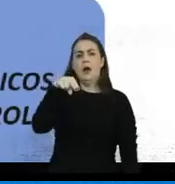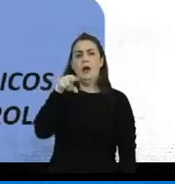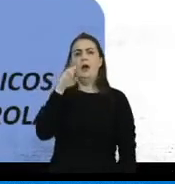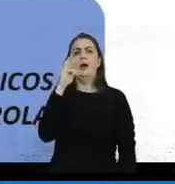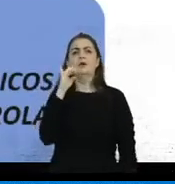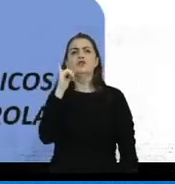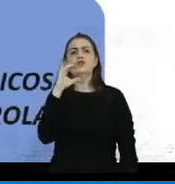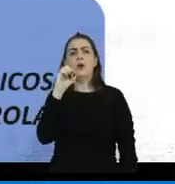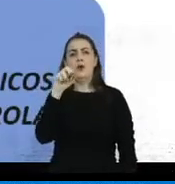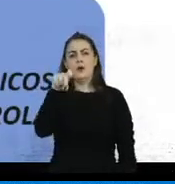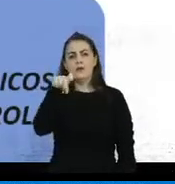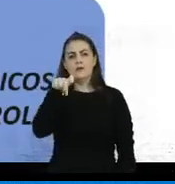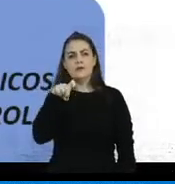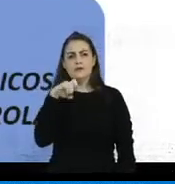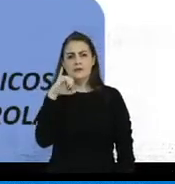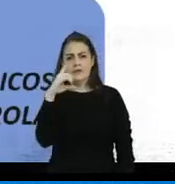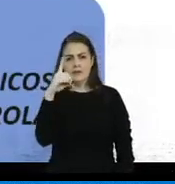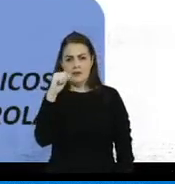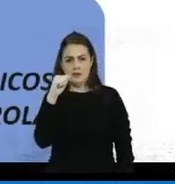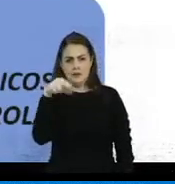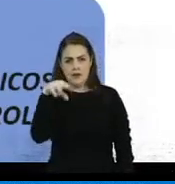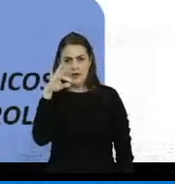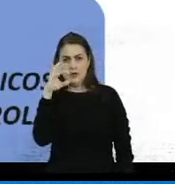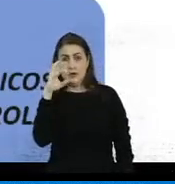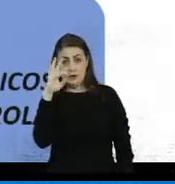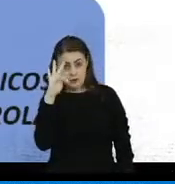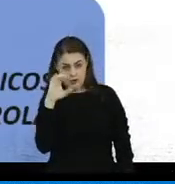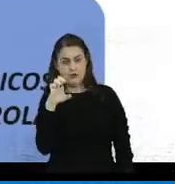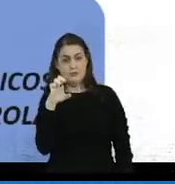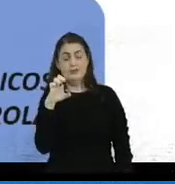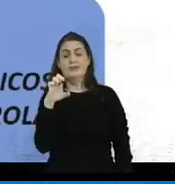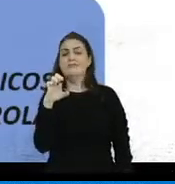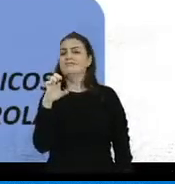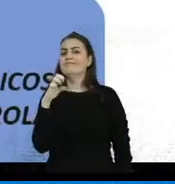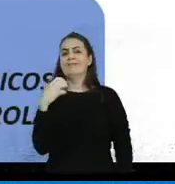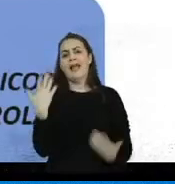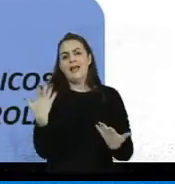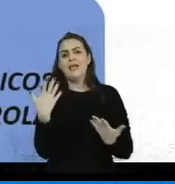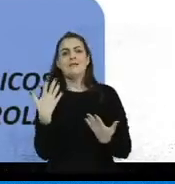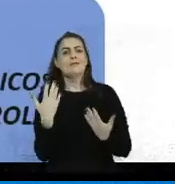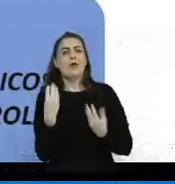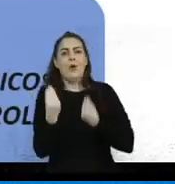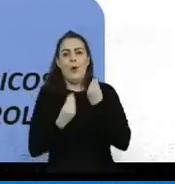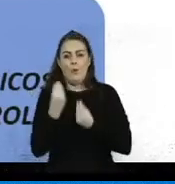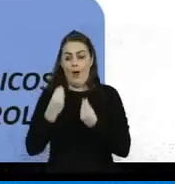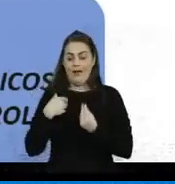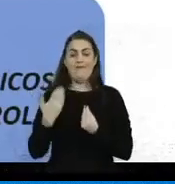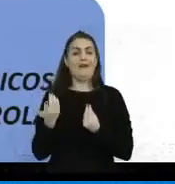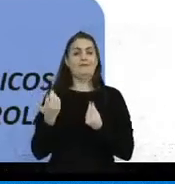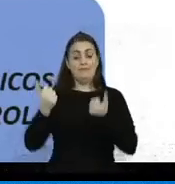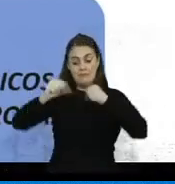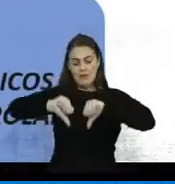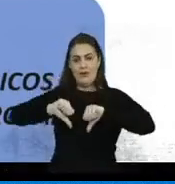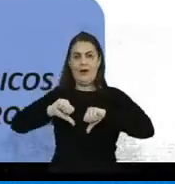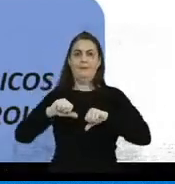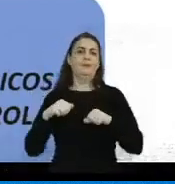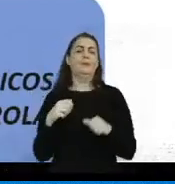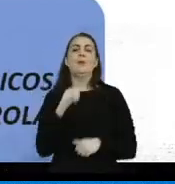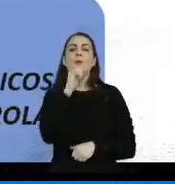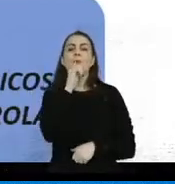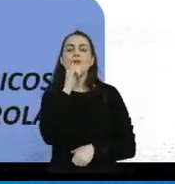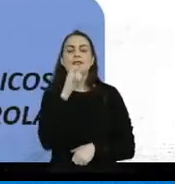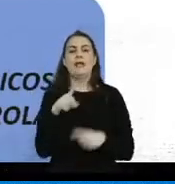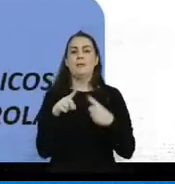natureza, que inclui fruta cítrica, alho, cebola, folha, canela, gengibre,